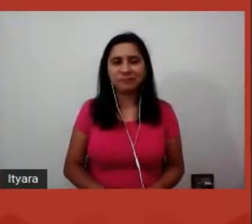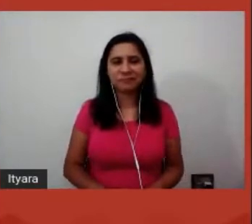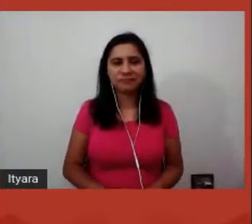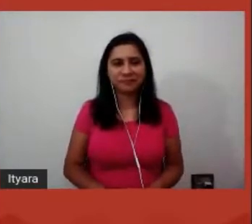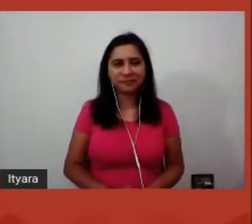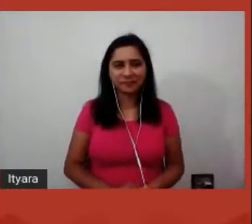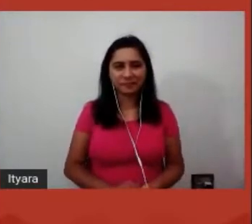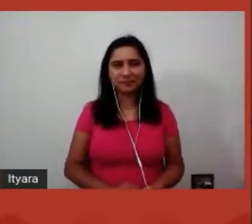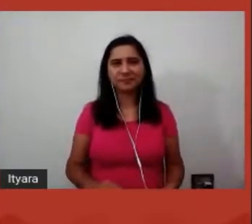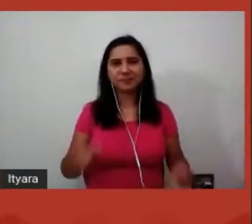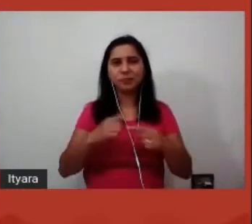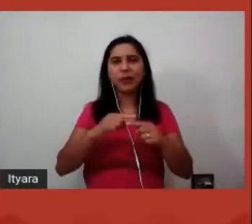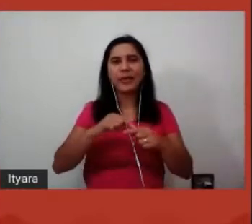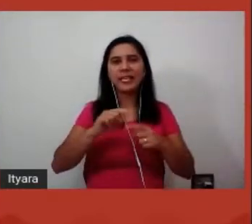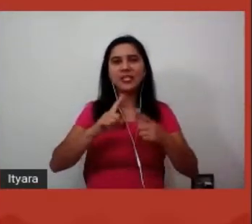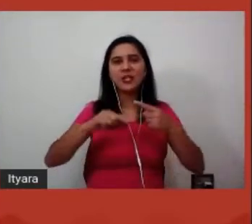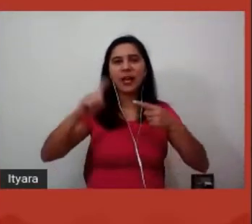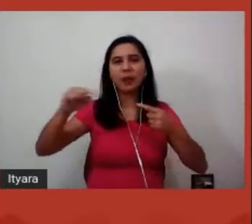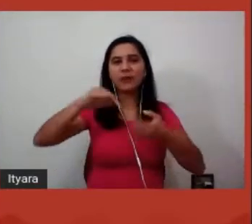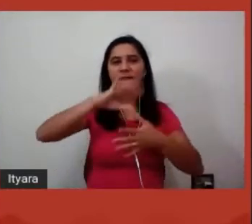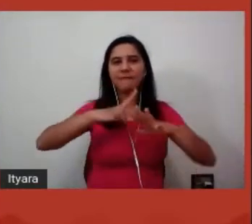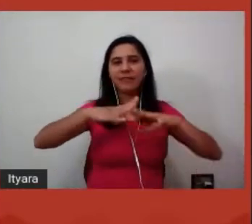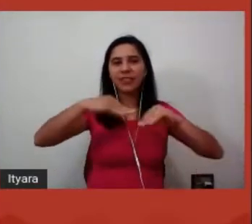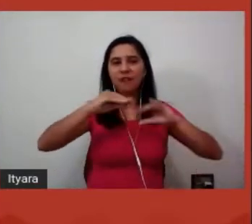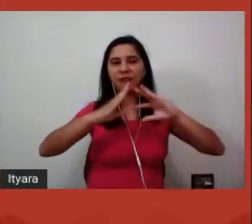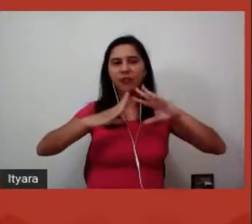de viscosidade.